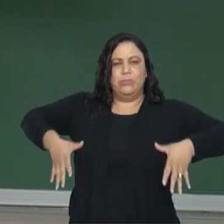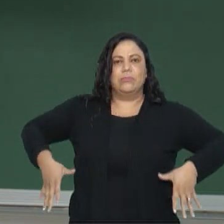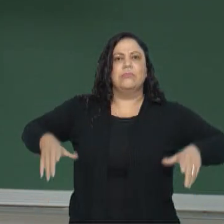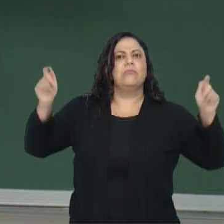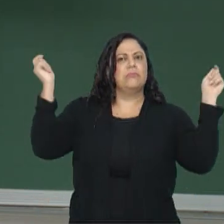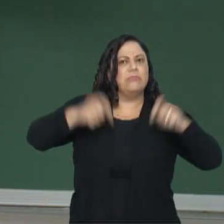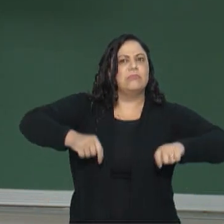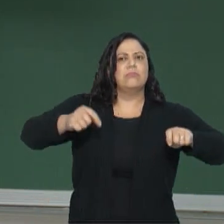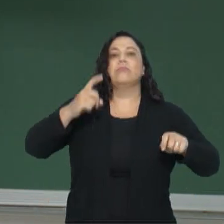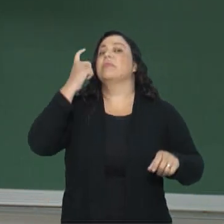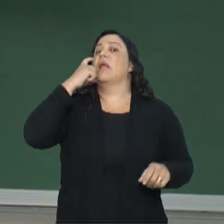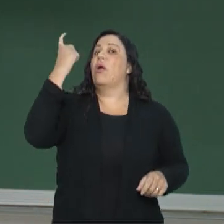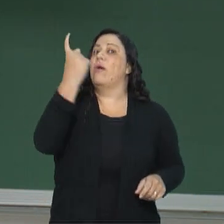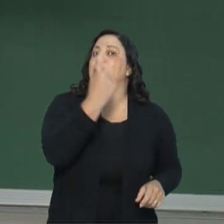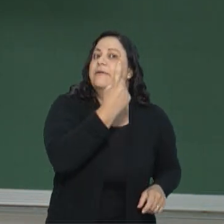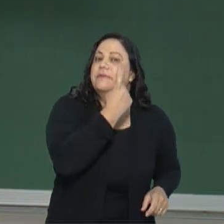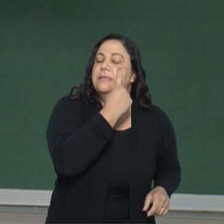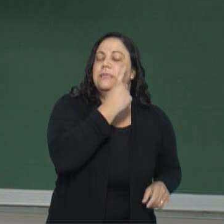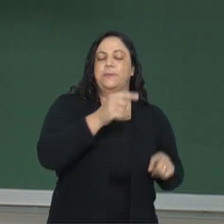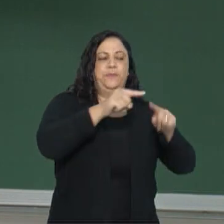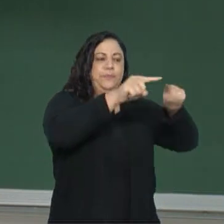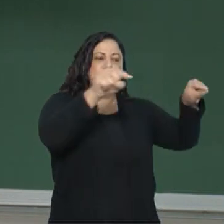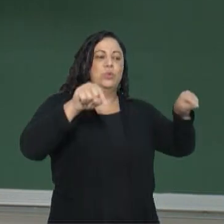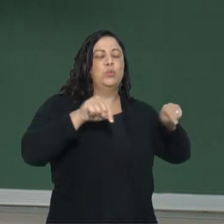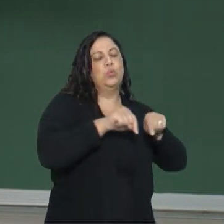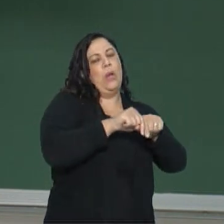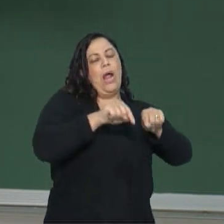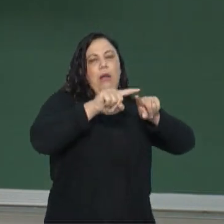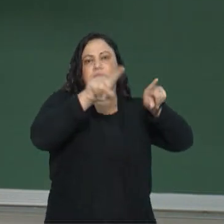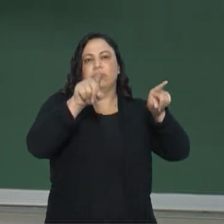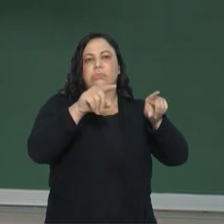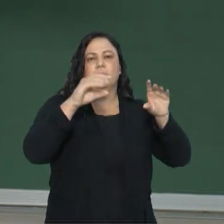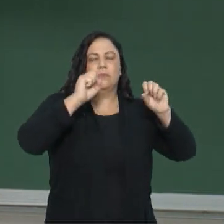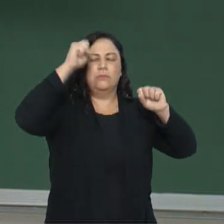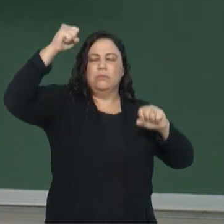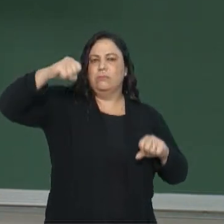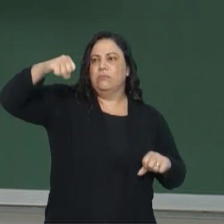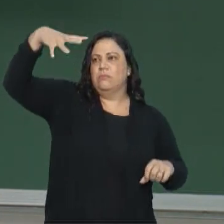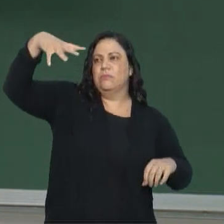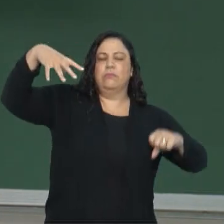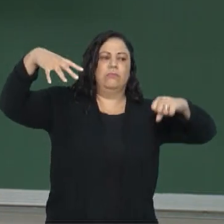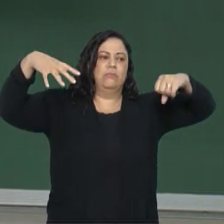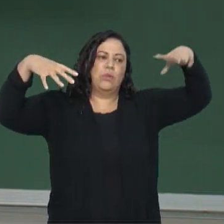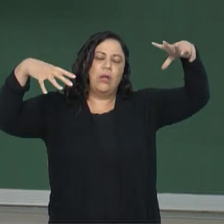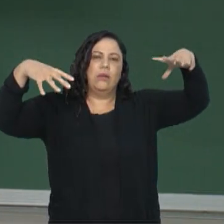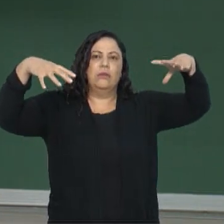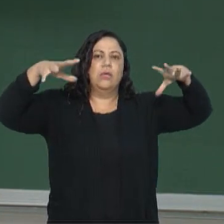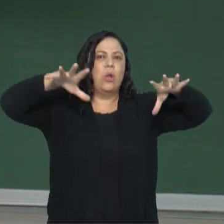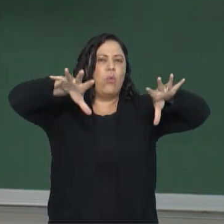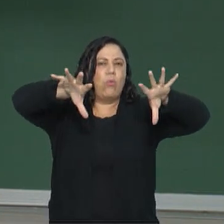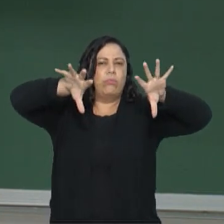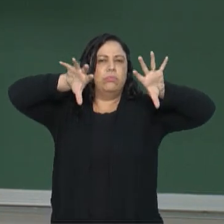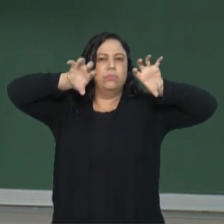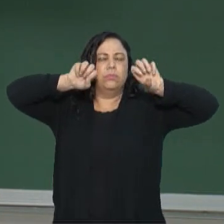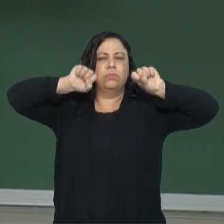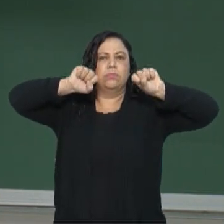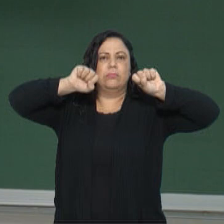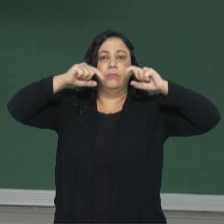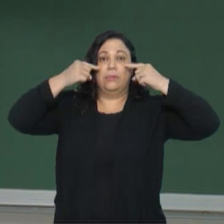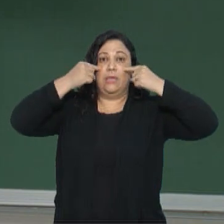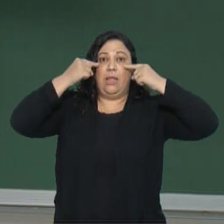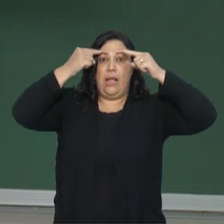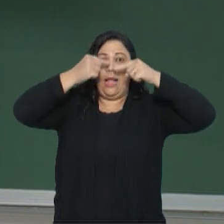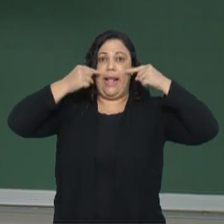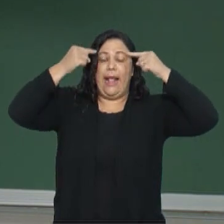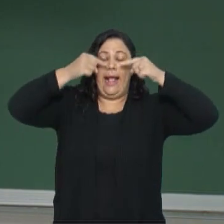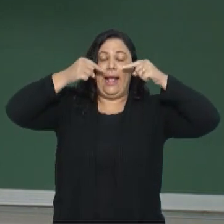quarto, a sala onde você está iluminada. Então, capta, né, o olho capta essa imagem,